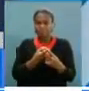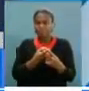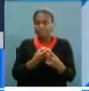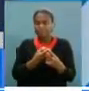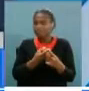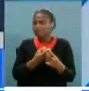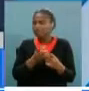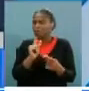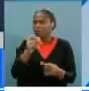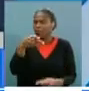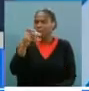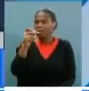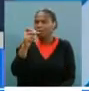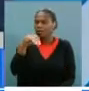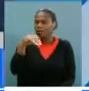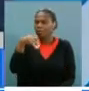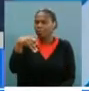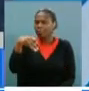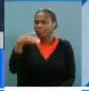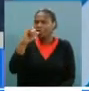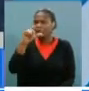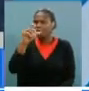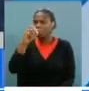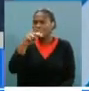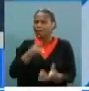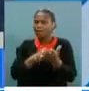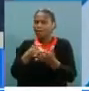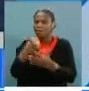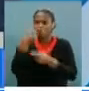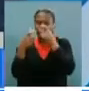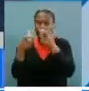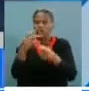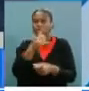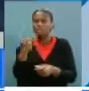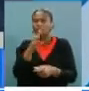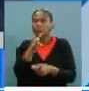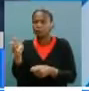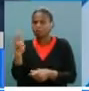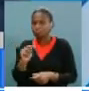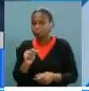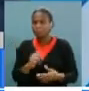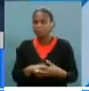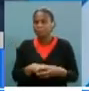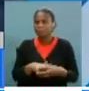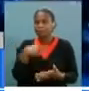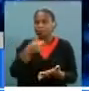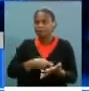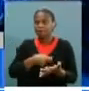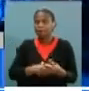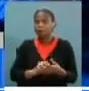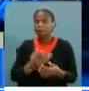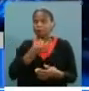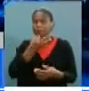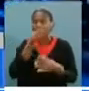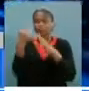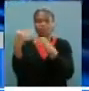nome de papiloma vírus humano. São 200 mil contos de investimentos. Ao